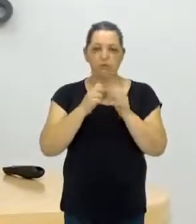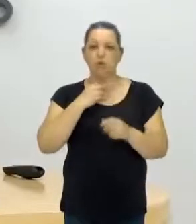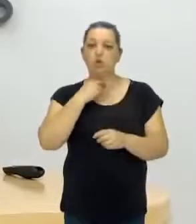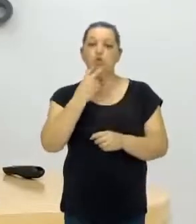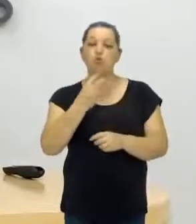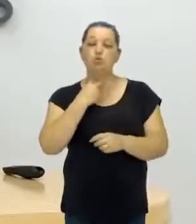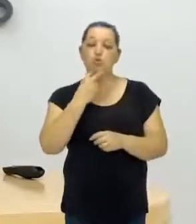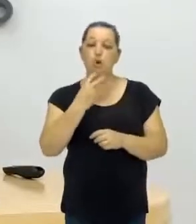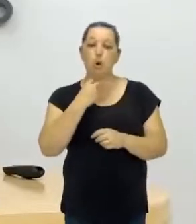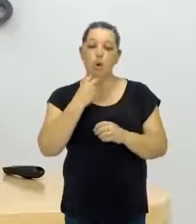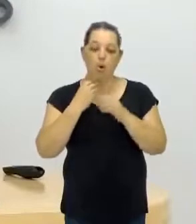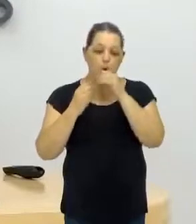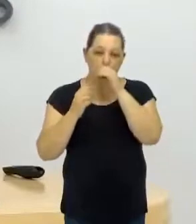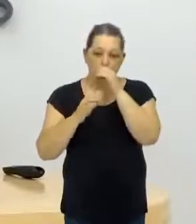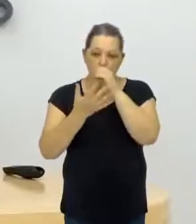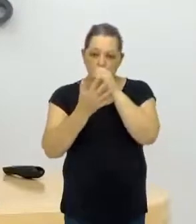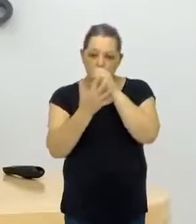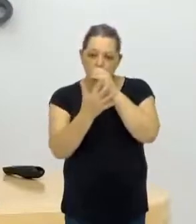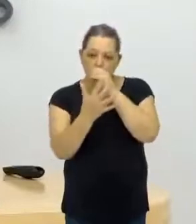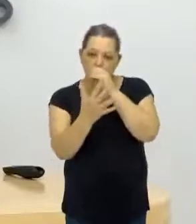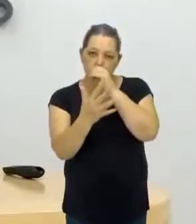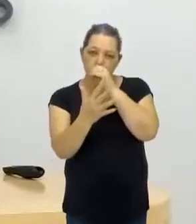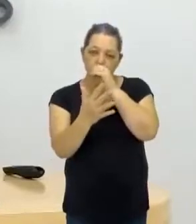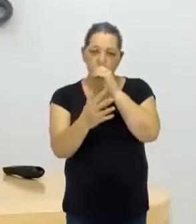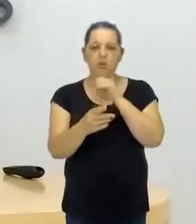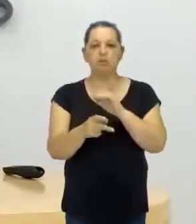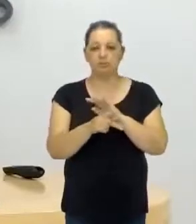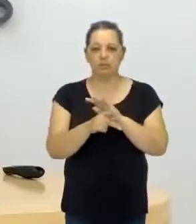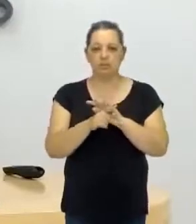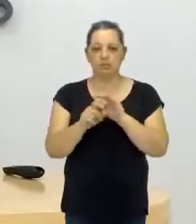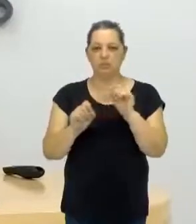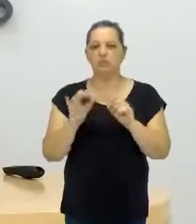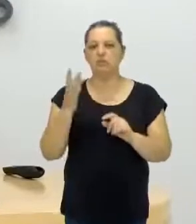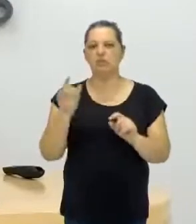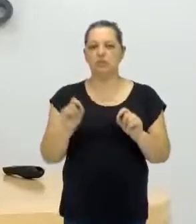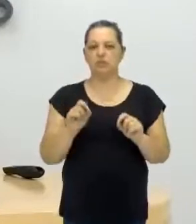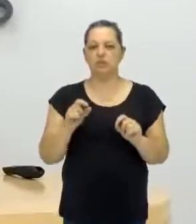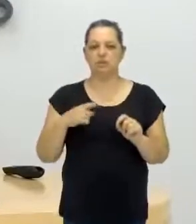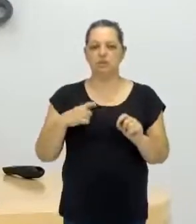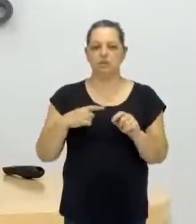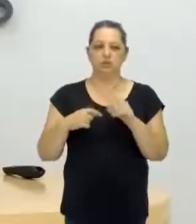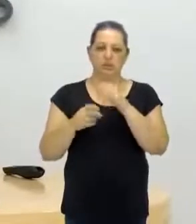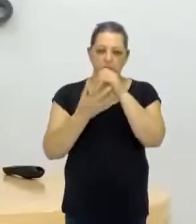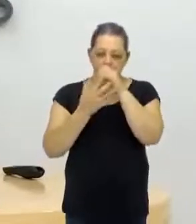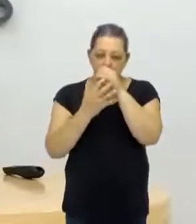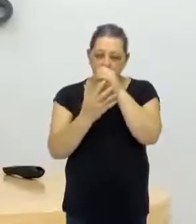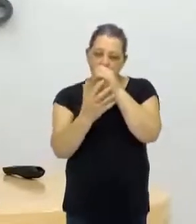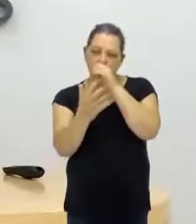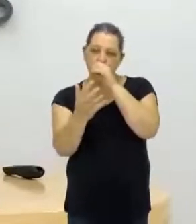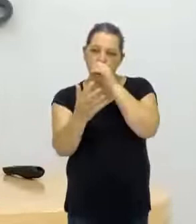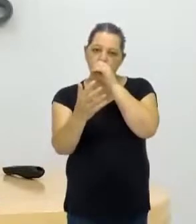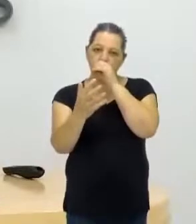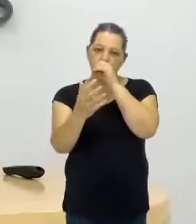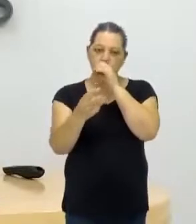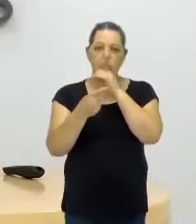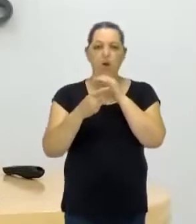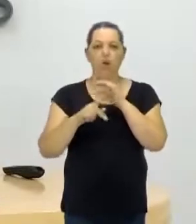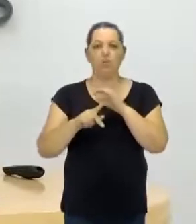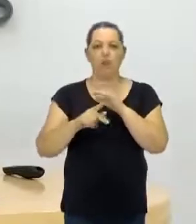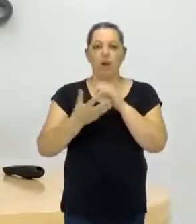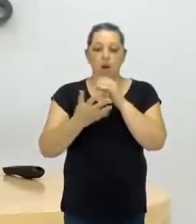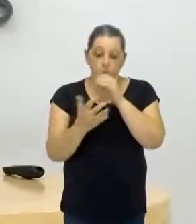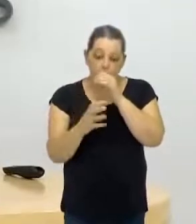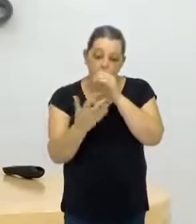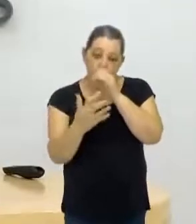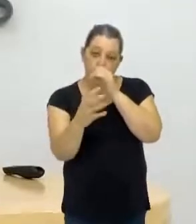o seu som passa, vibra ali a membraninha, e aí o que acontece? Joga ali o laser vai refletir essa vibração